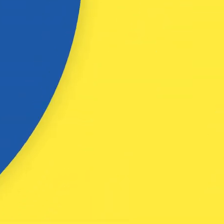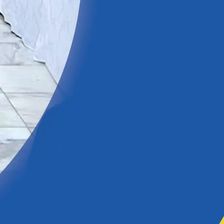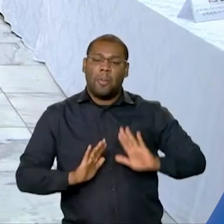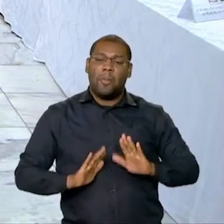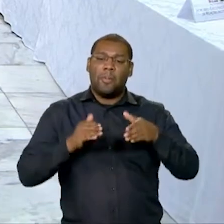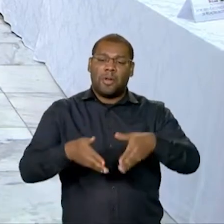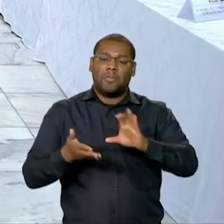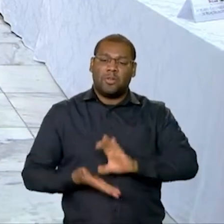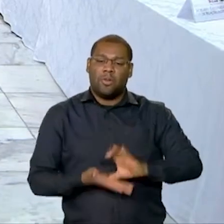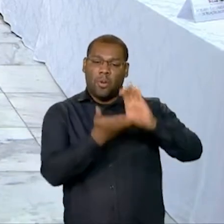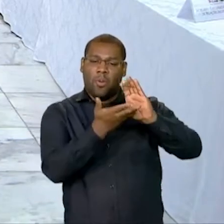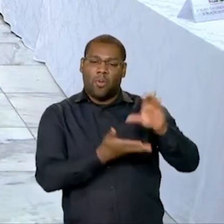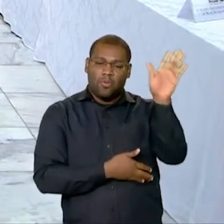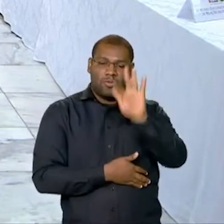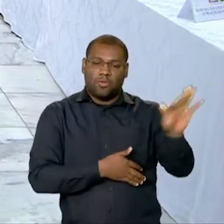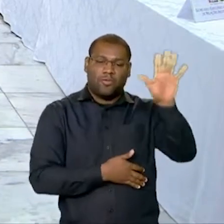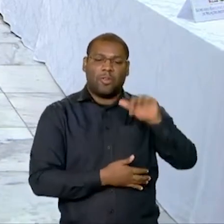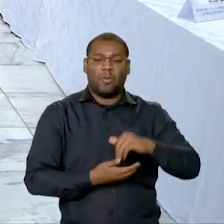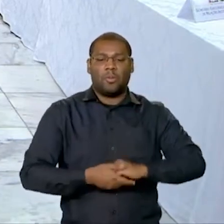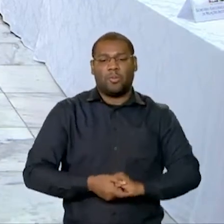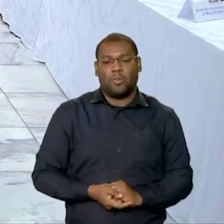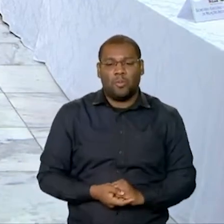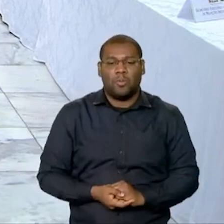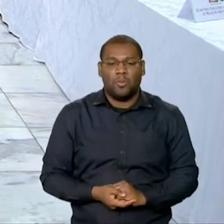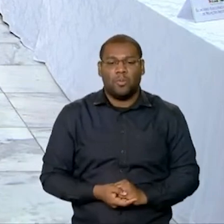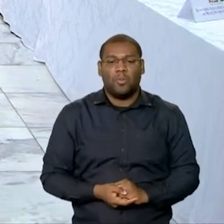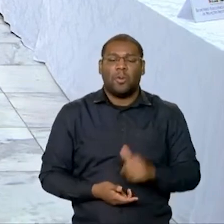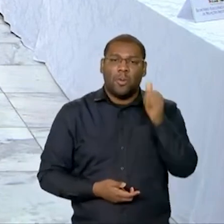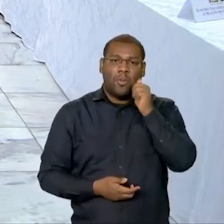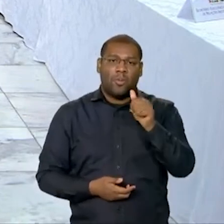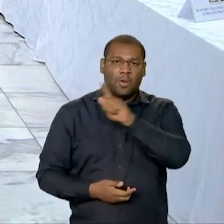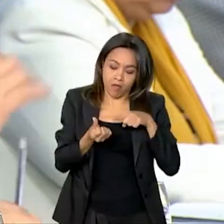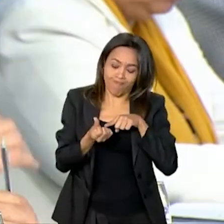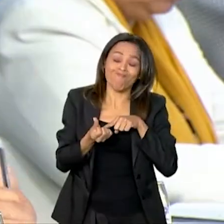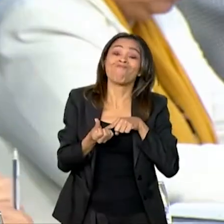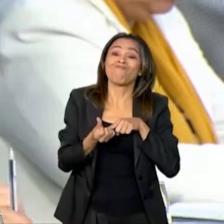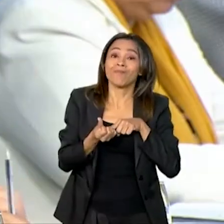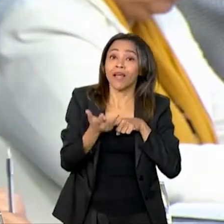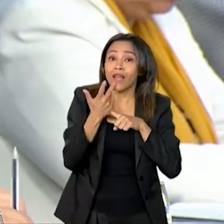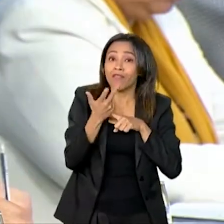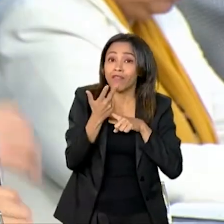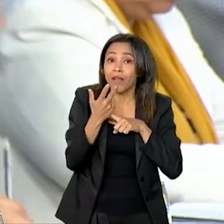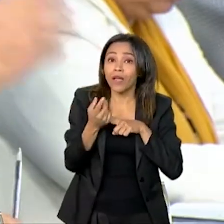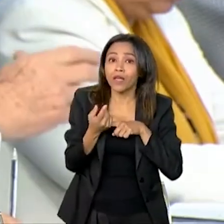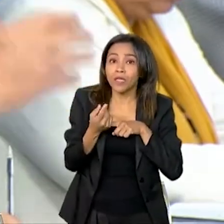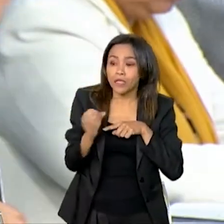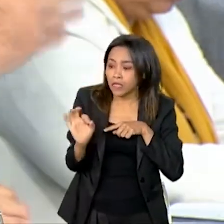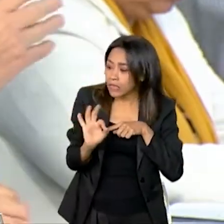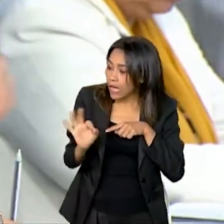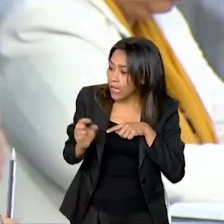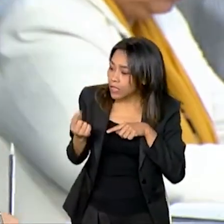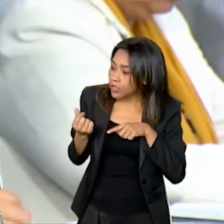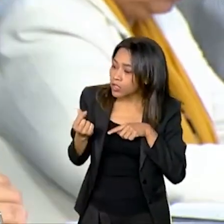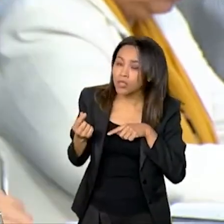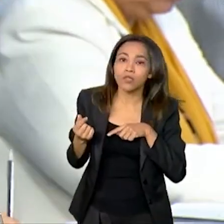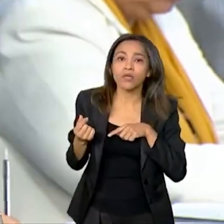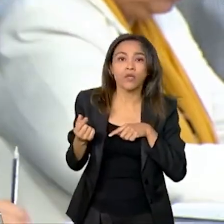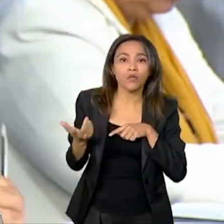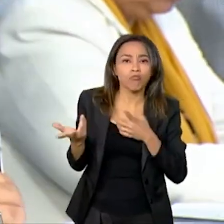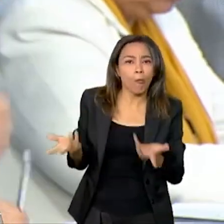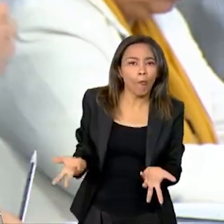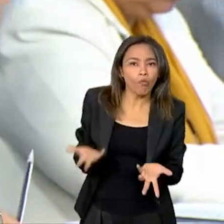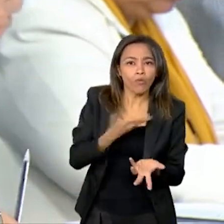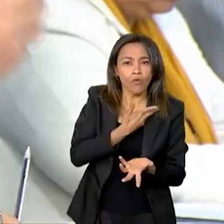discutido. Ziukowski participou também de reunião do Conselho Federativo e defendeu a PEC da sustentabilidade fiscal e